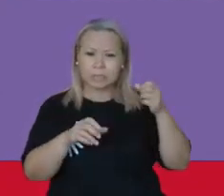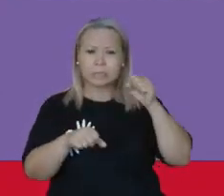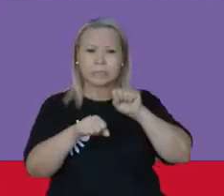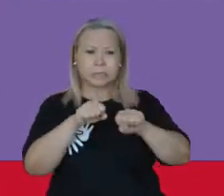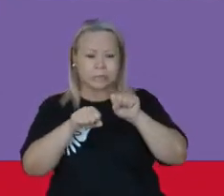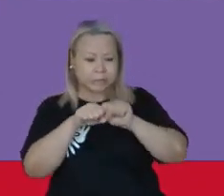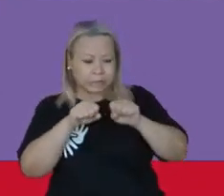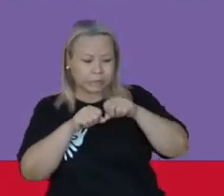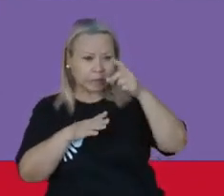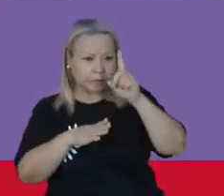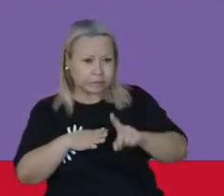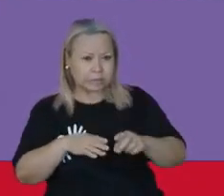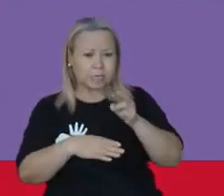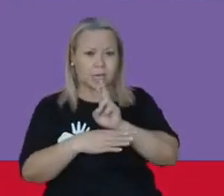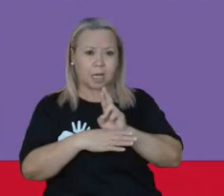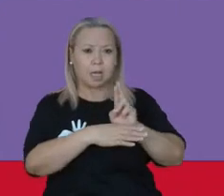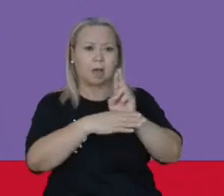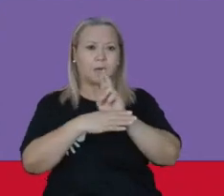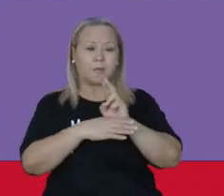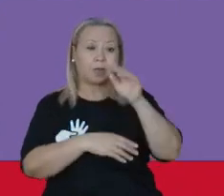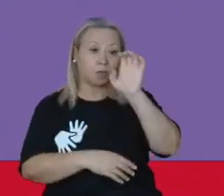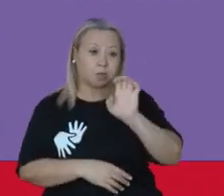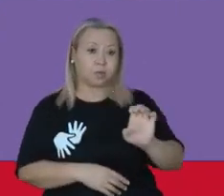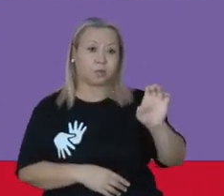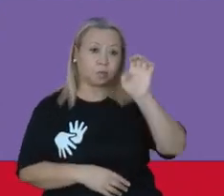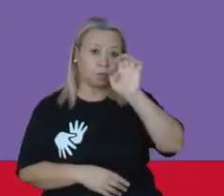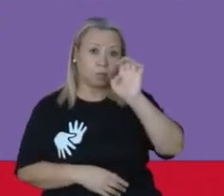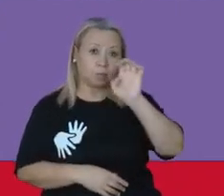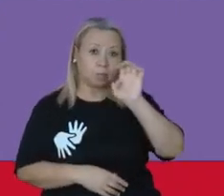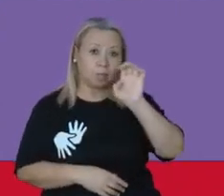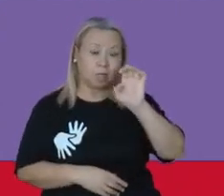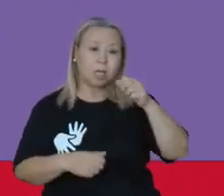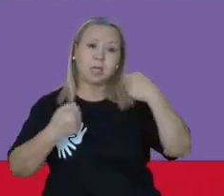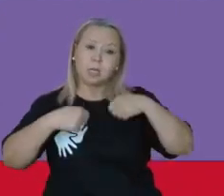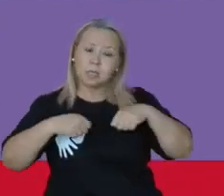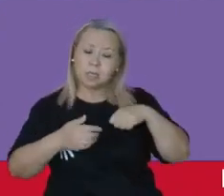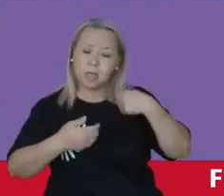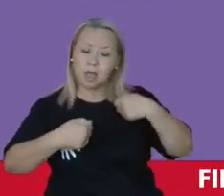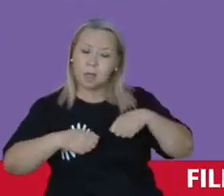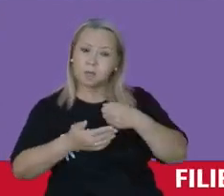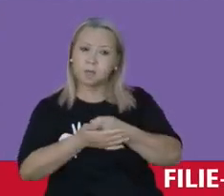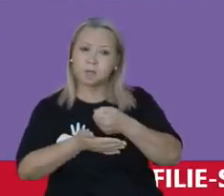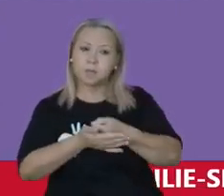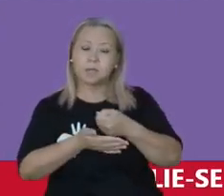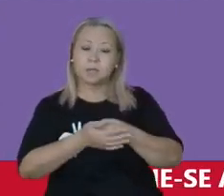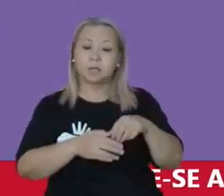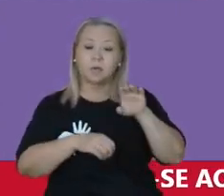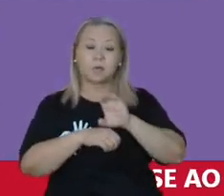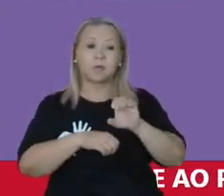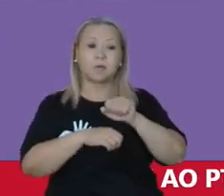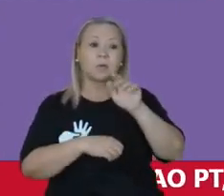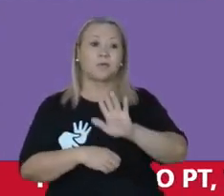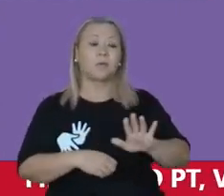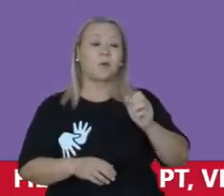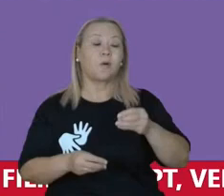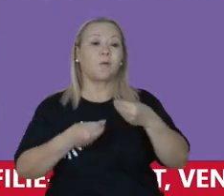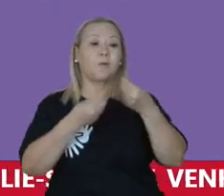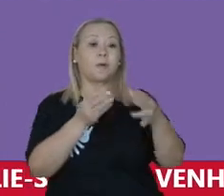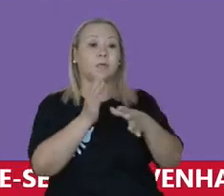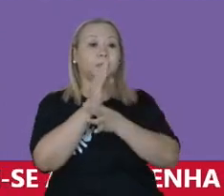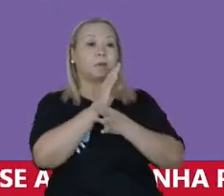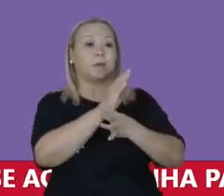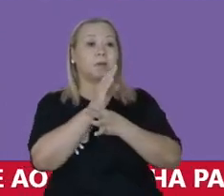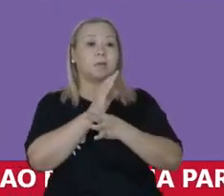direitos, destrói referências de um Estado que deve, de acordo com a Constituição Federal, oferecer